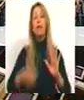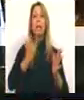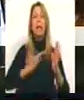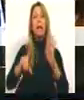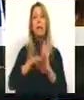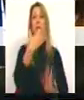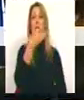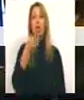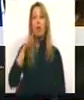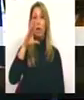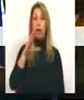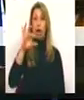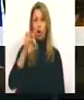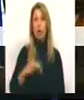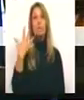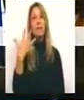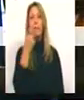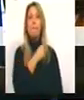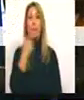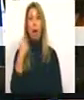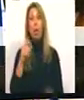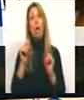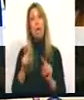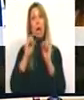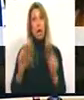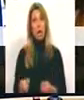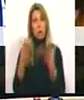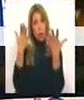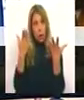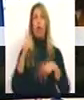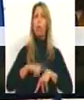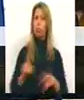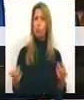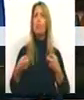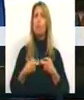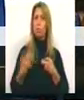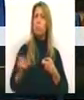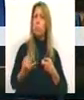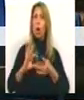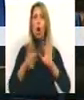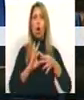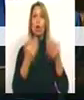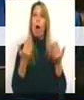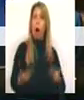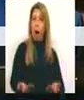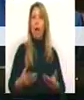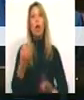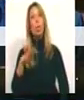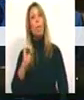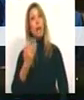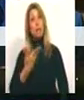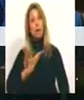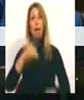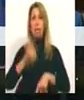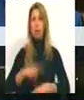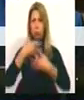maio. Neste sentido, as iniciativas são oportunas, fazem sentido e o PSD vai dar, no momento certo, o